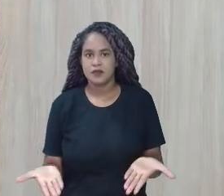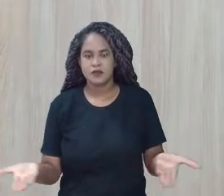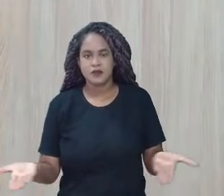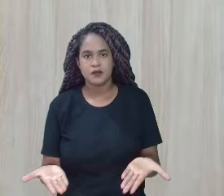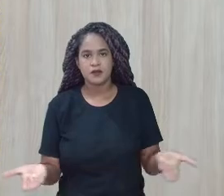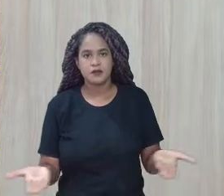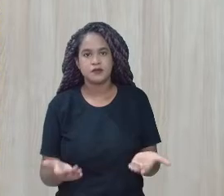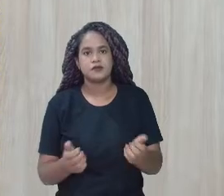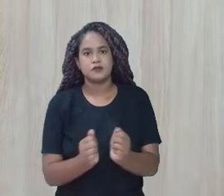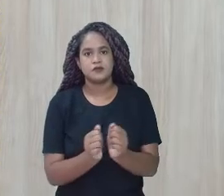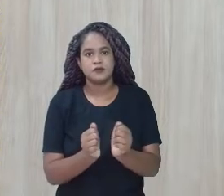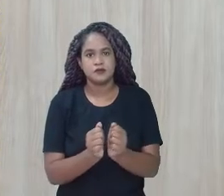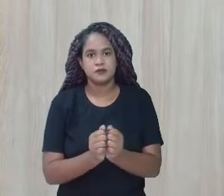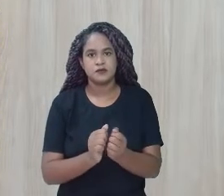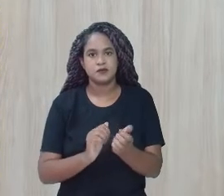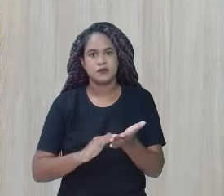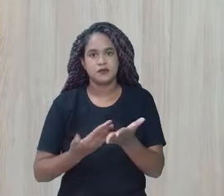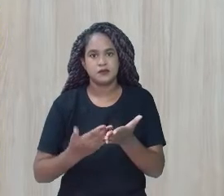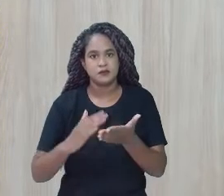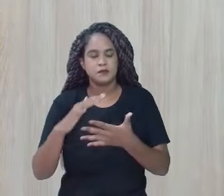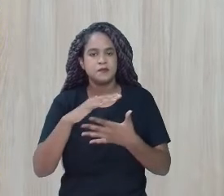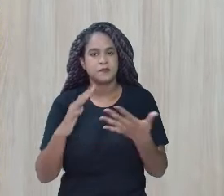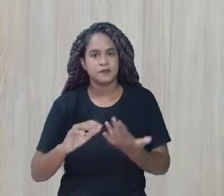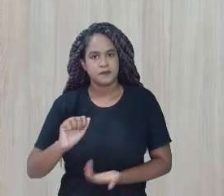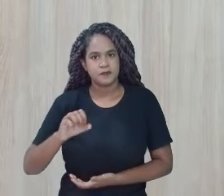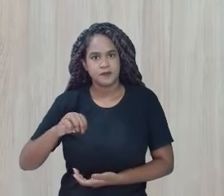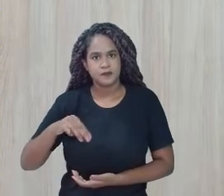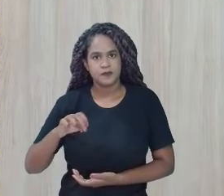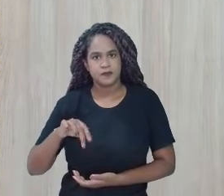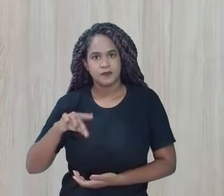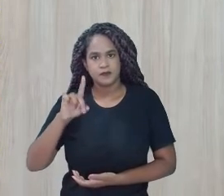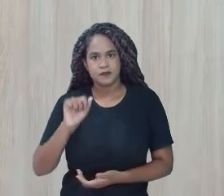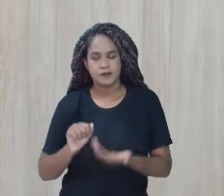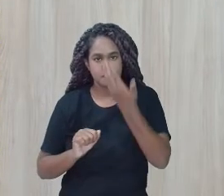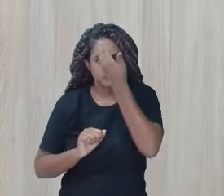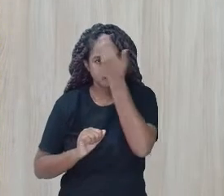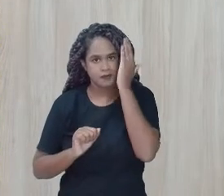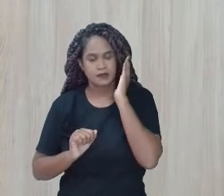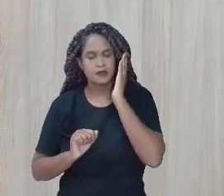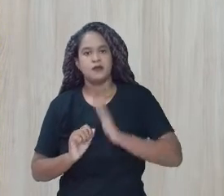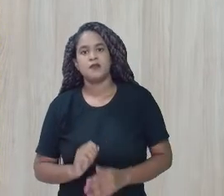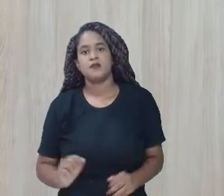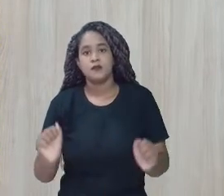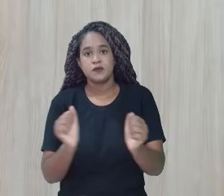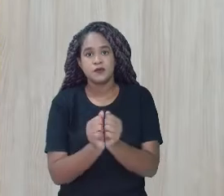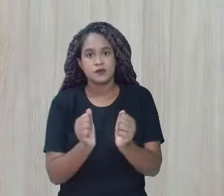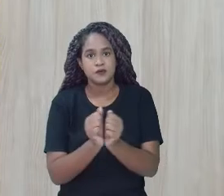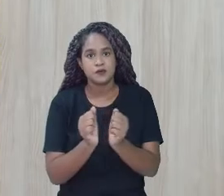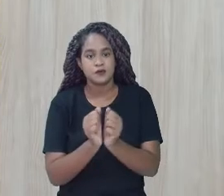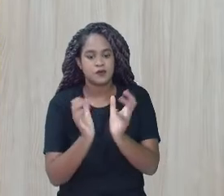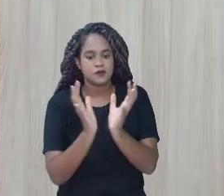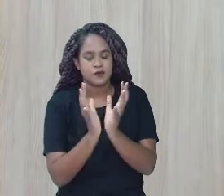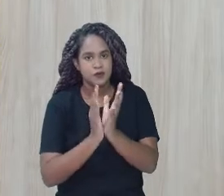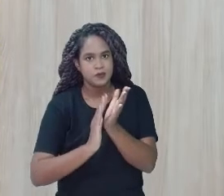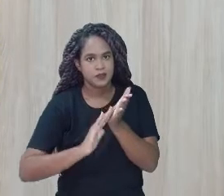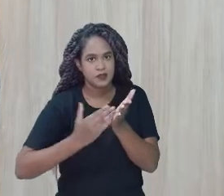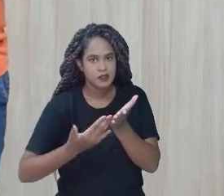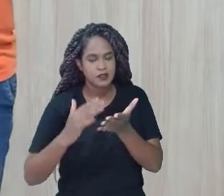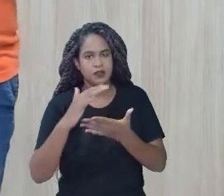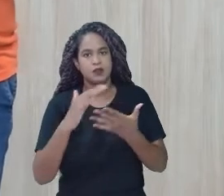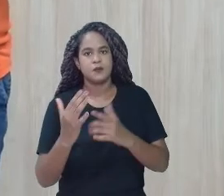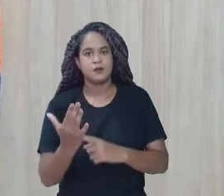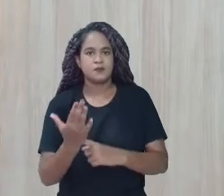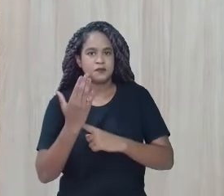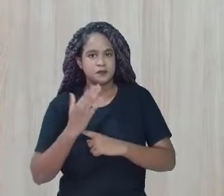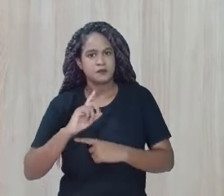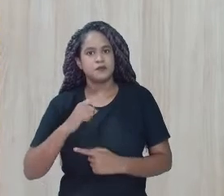com a ajuda da Amanda, nossa intérprete de Libras, que junto com toda a equipe de intérpretes nos ajudam